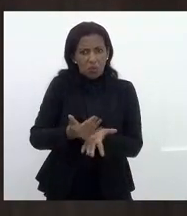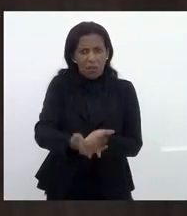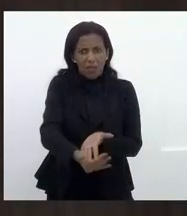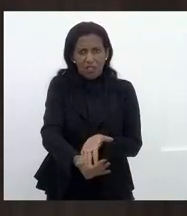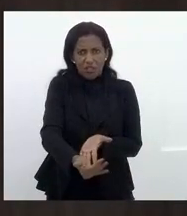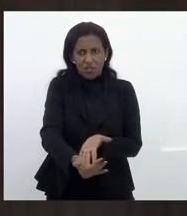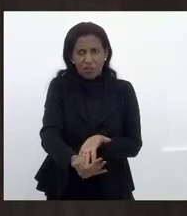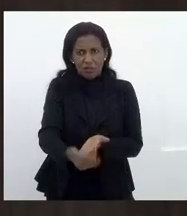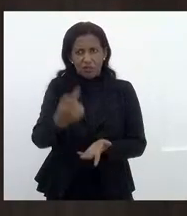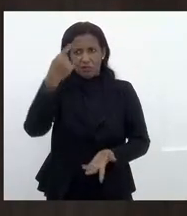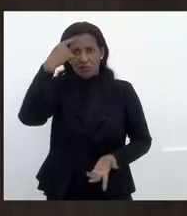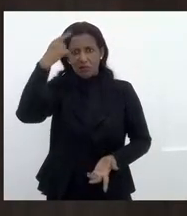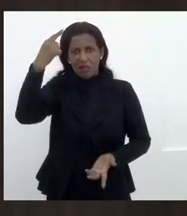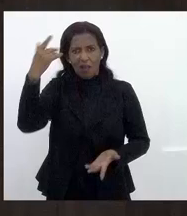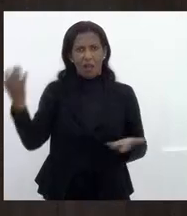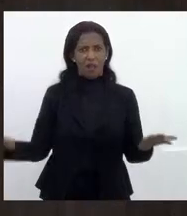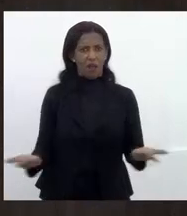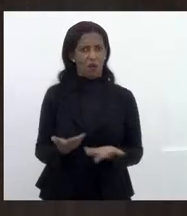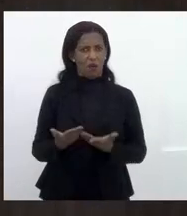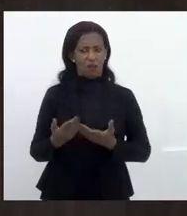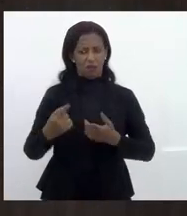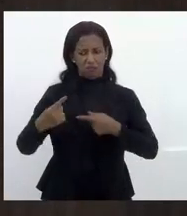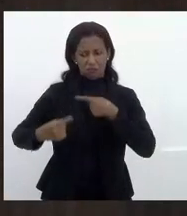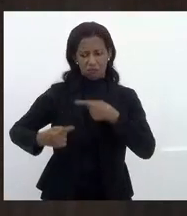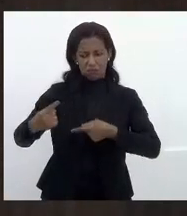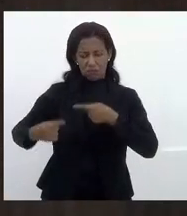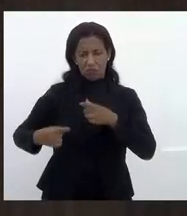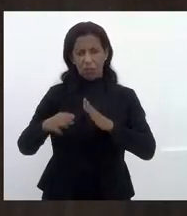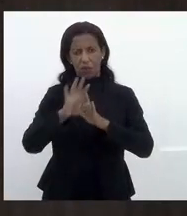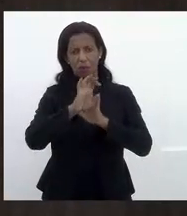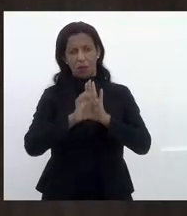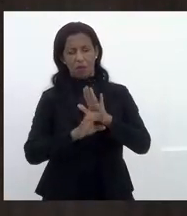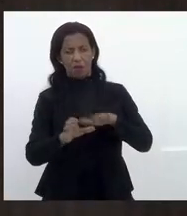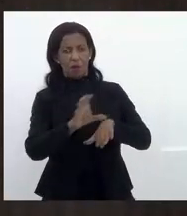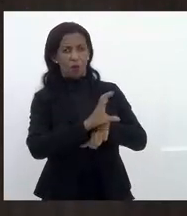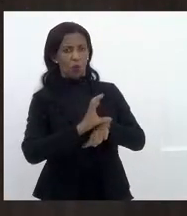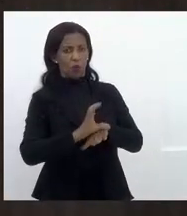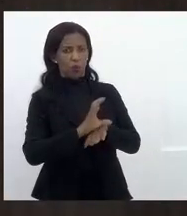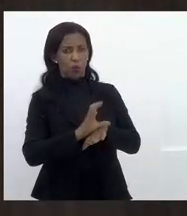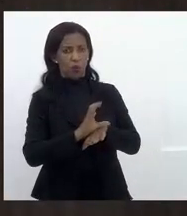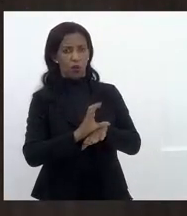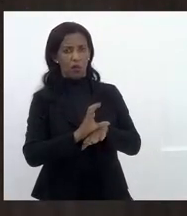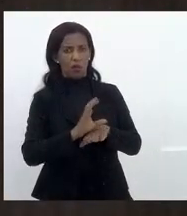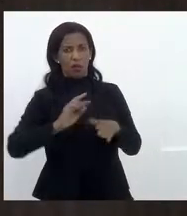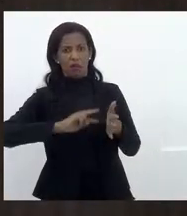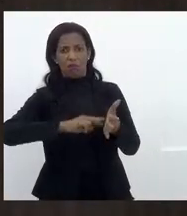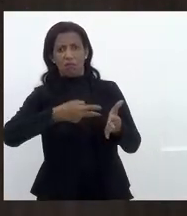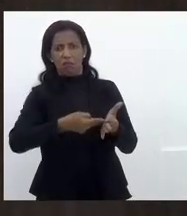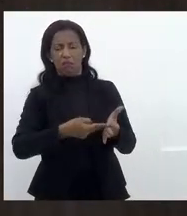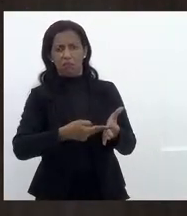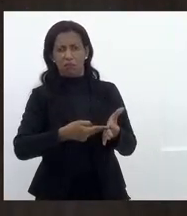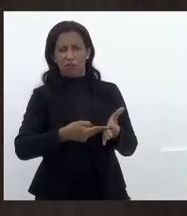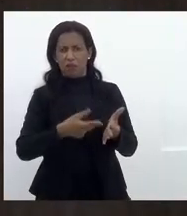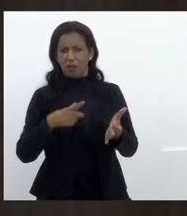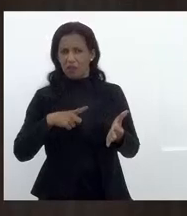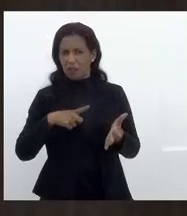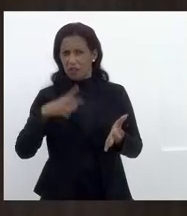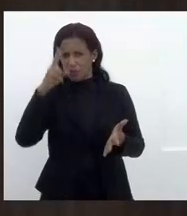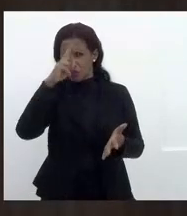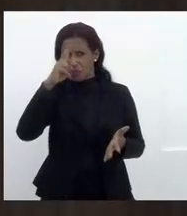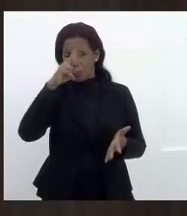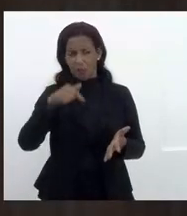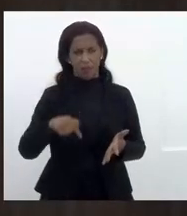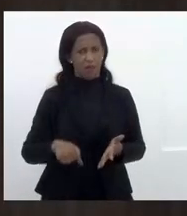de uma premissa agora que nós vamos debater uma Emenda Constitucional que foi alterada e temos que lembrar